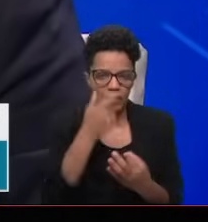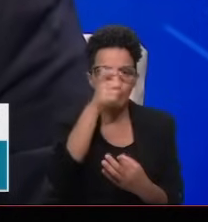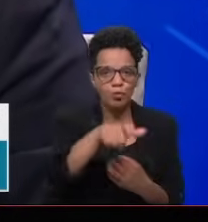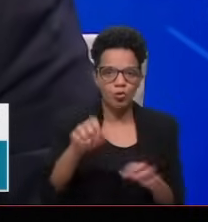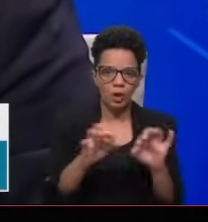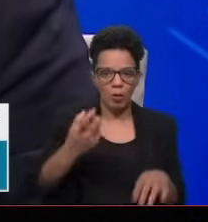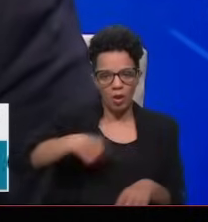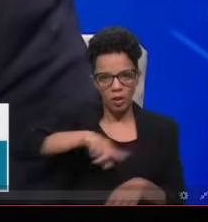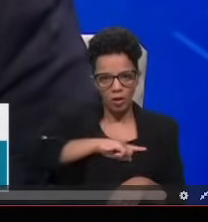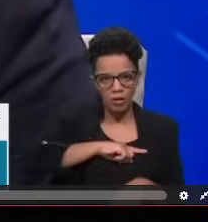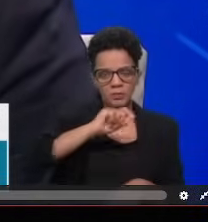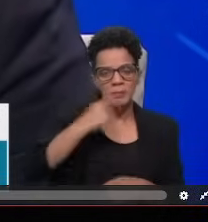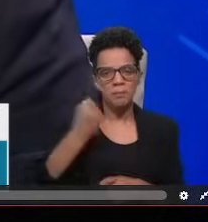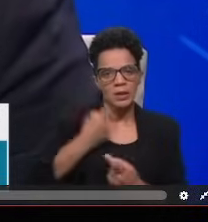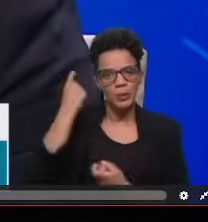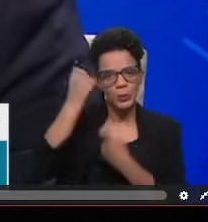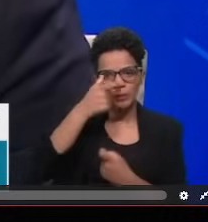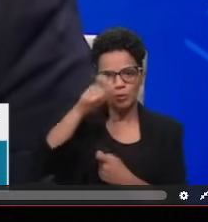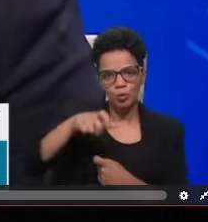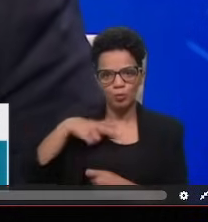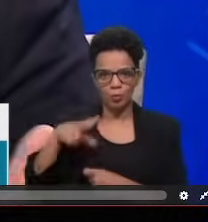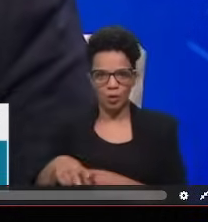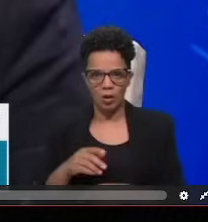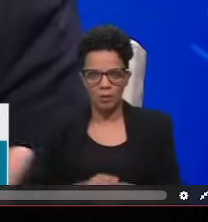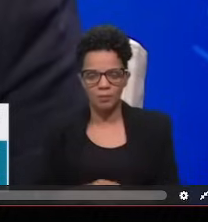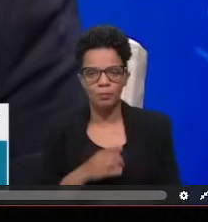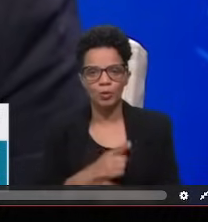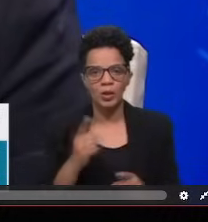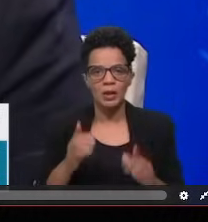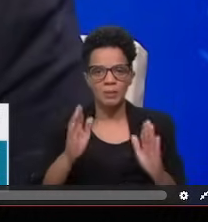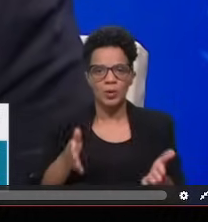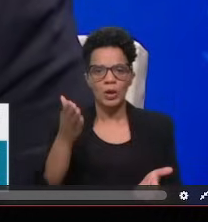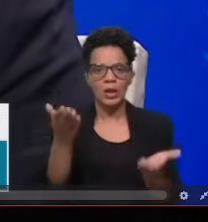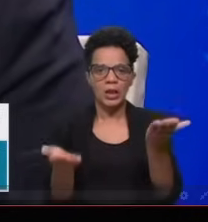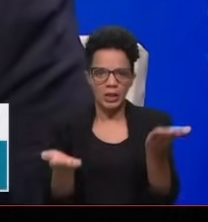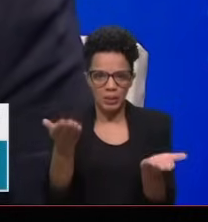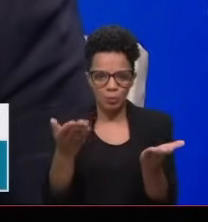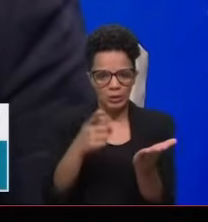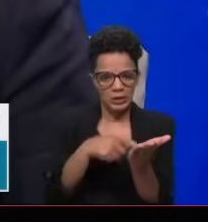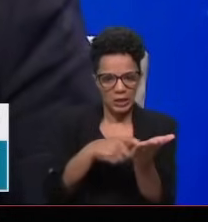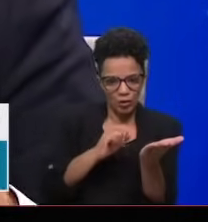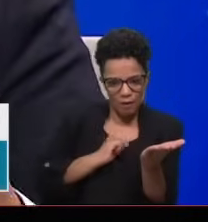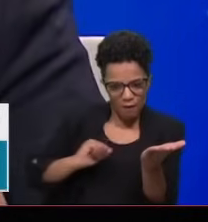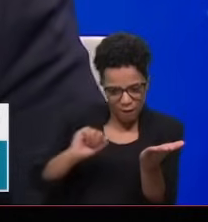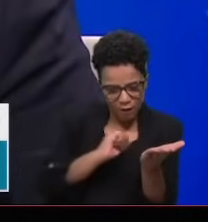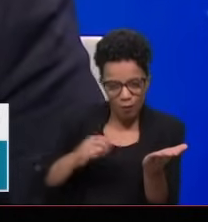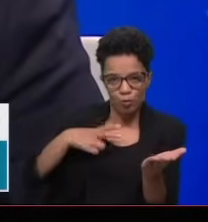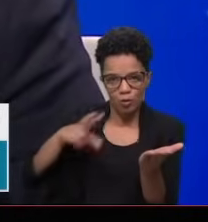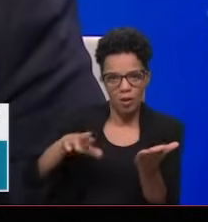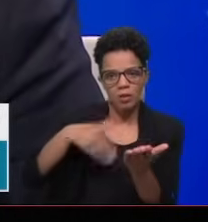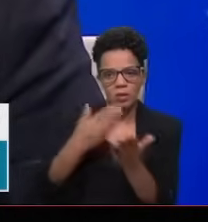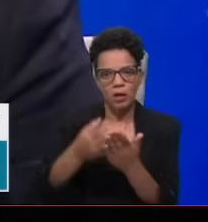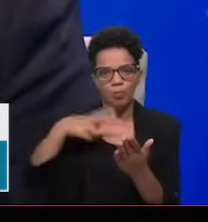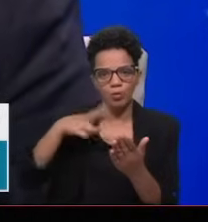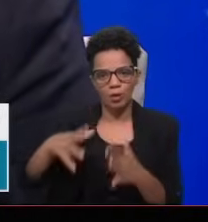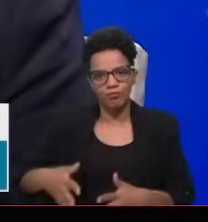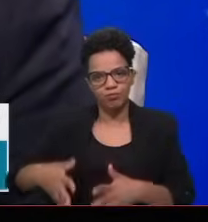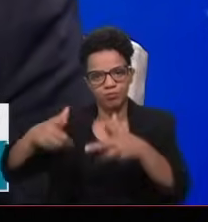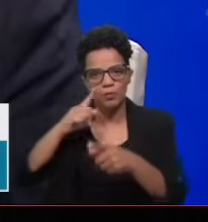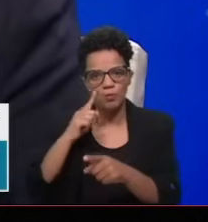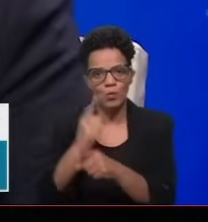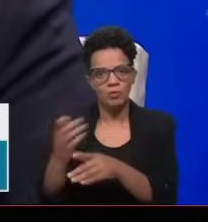como nós mas também temos que pensar nos portugueses porque temos que fazer aqui um equilíbrio entre as nossas necessidades para desenvolver o país e por outro